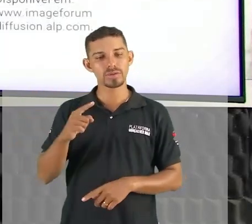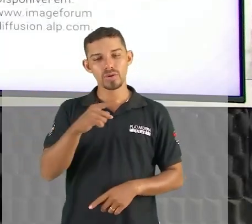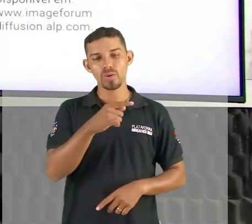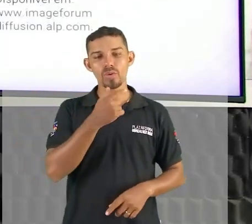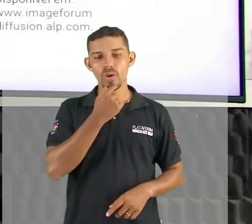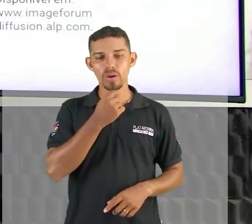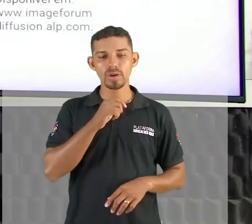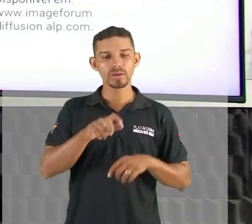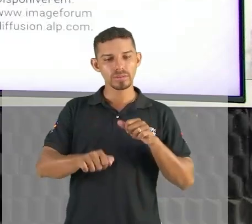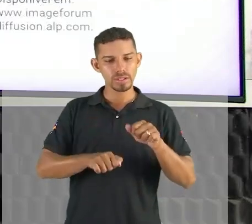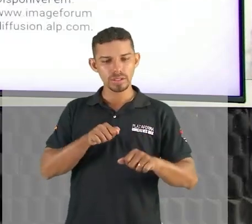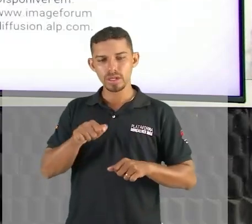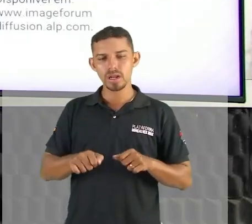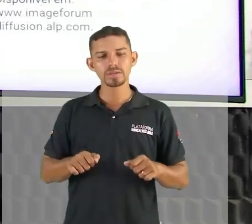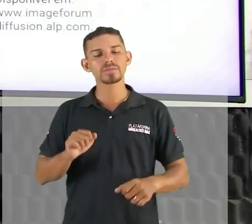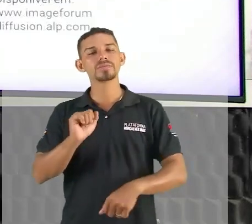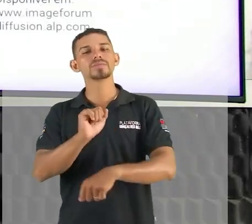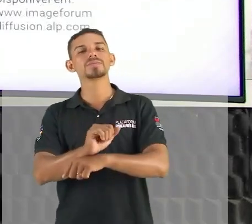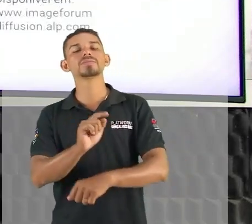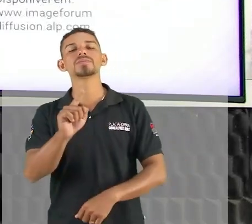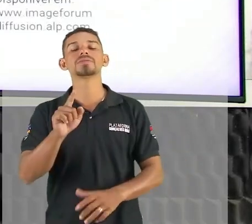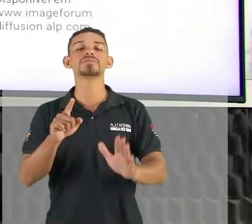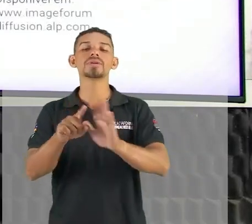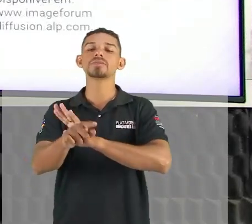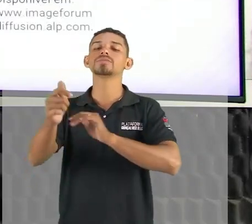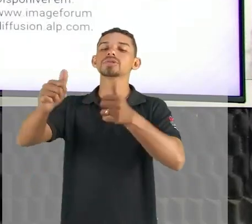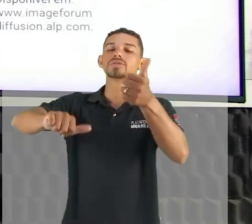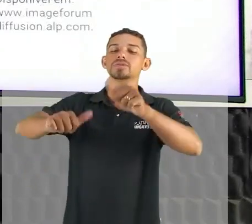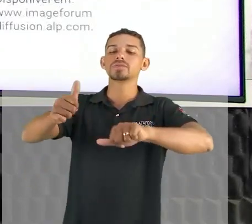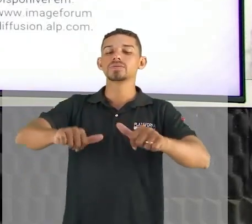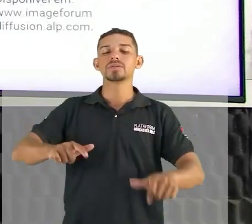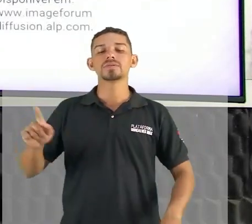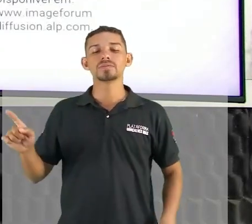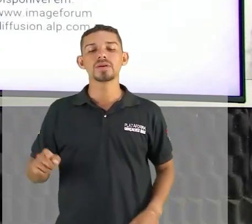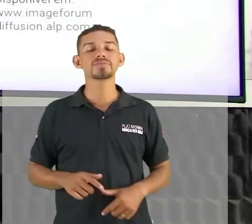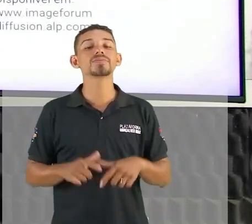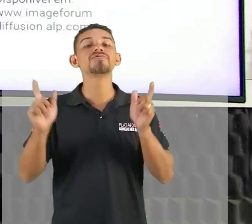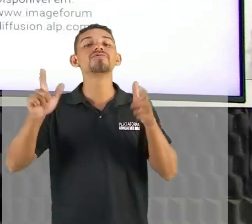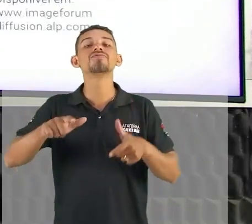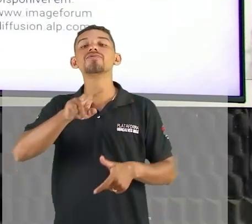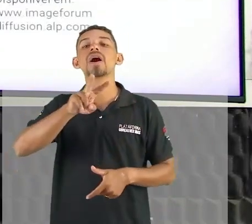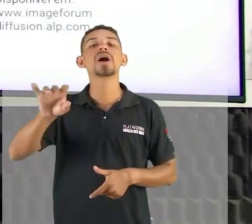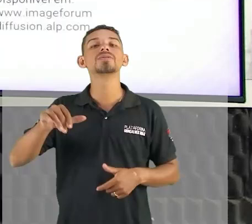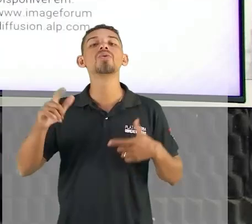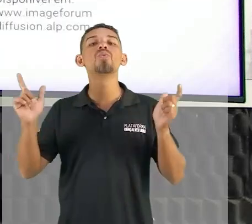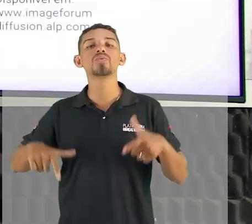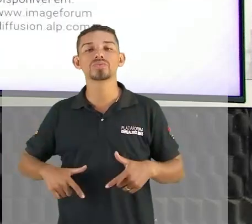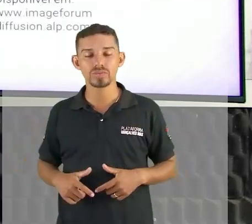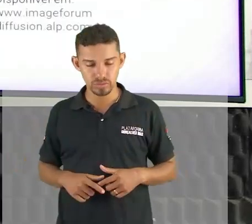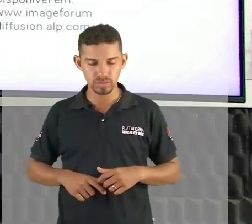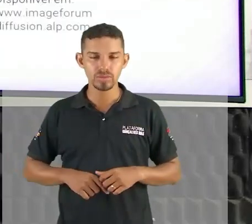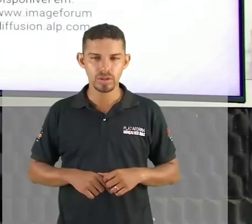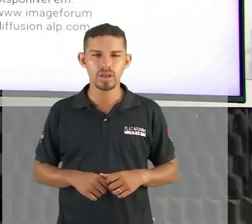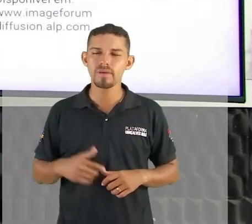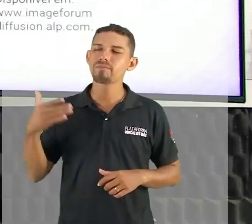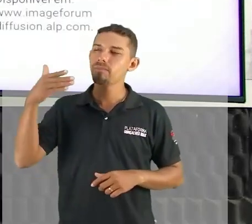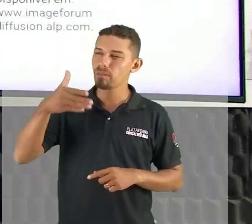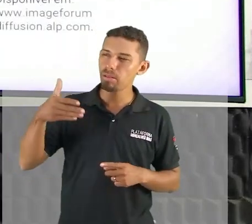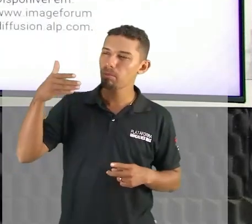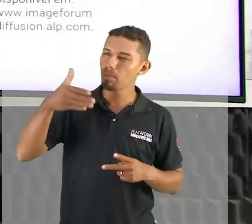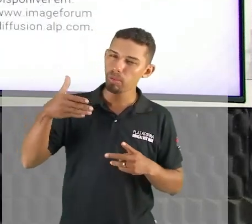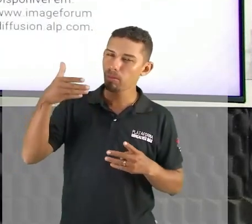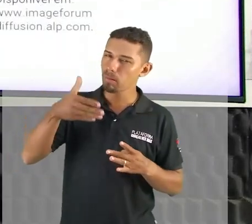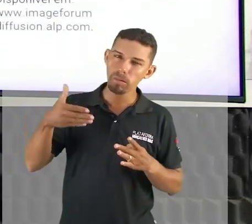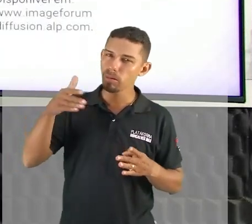né, ele então vai estar sendo inquirido aí por esses fuzileiros para onde é que ele vai. Então, isso acontecia de forma frequente,